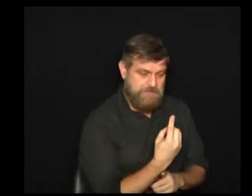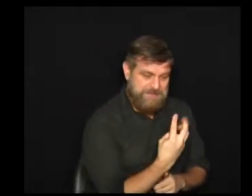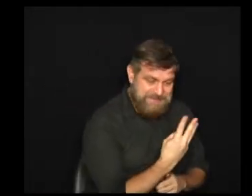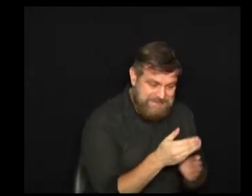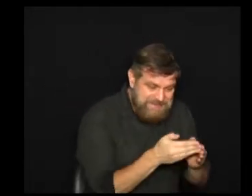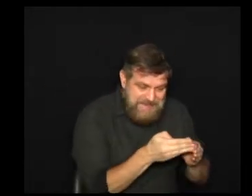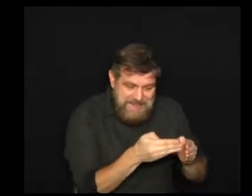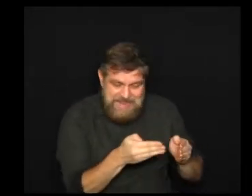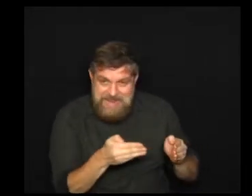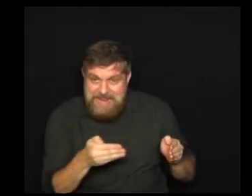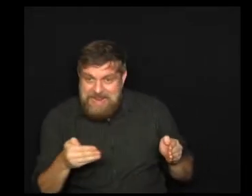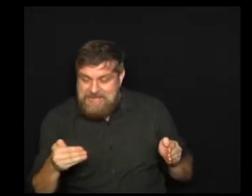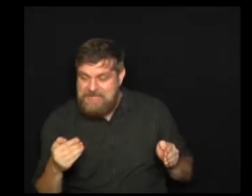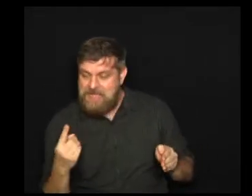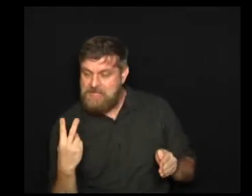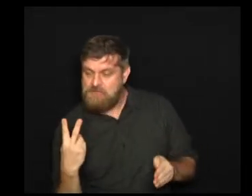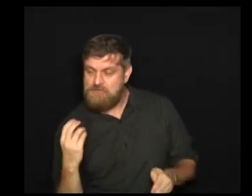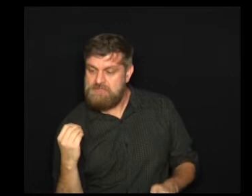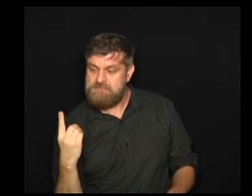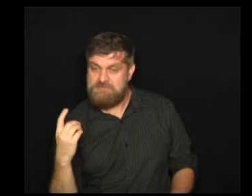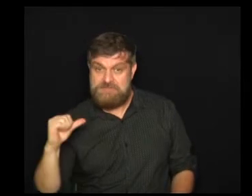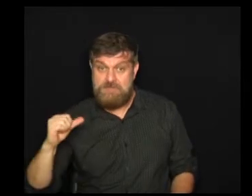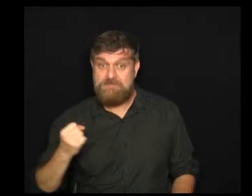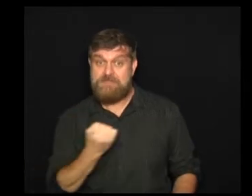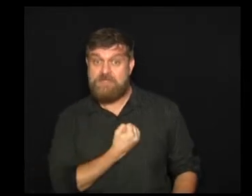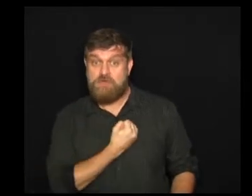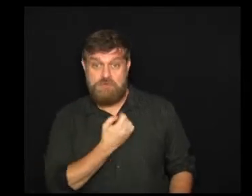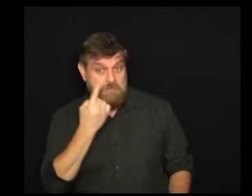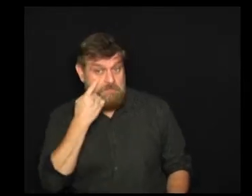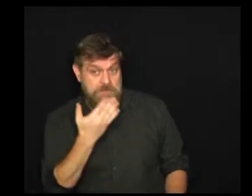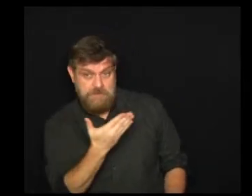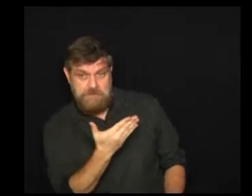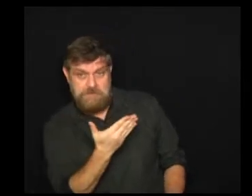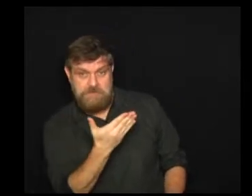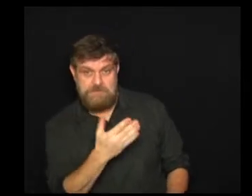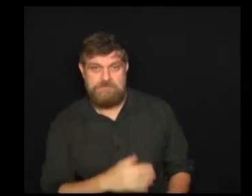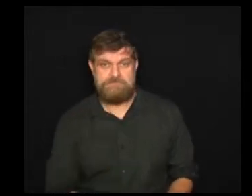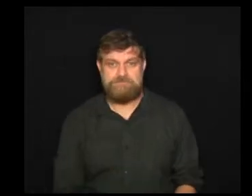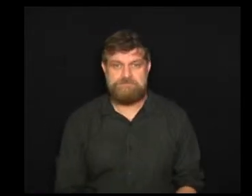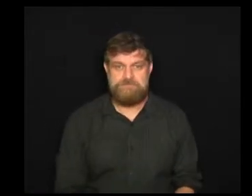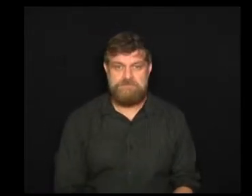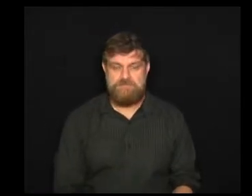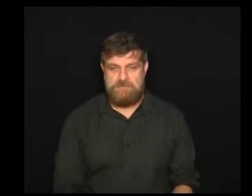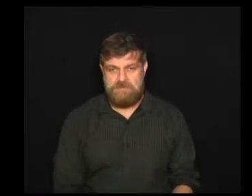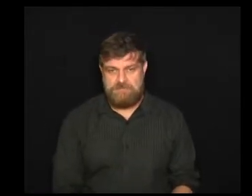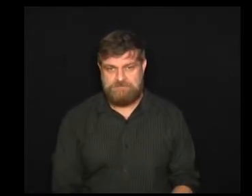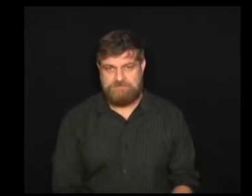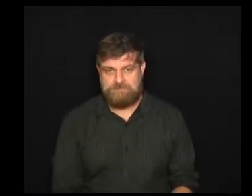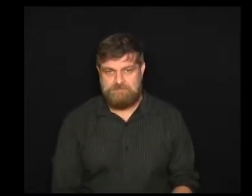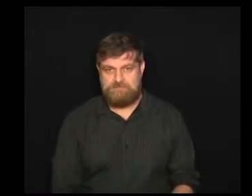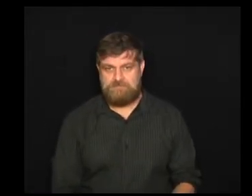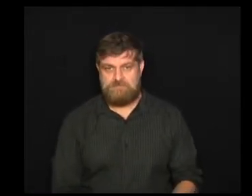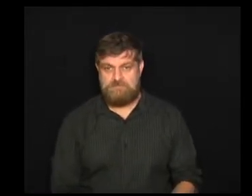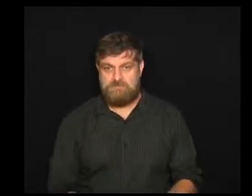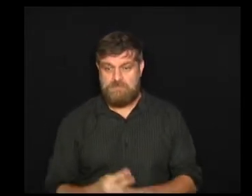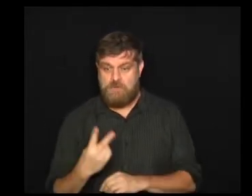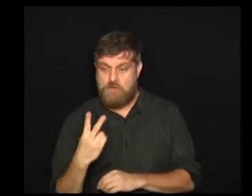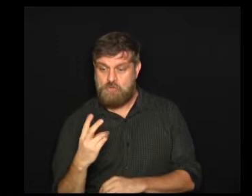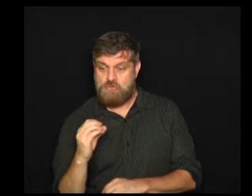atendimentos. Em 2017, 1.693. Em 2018, pulamos